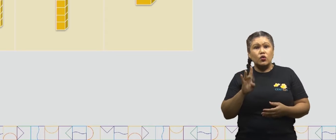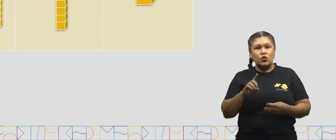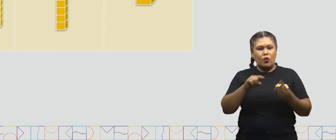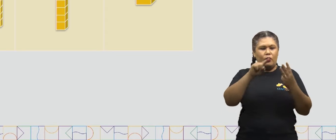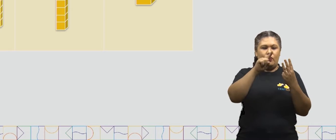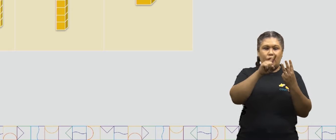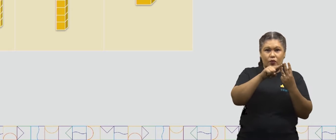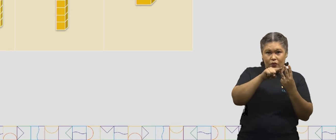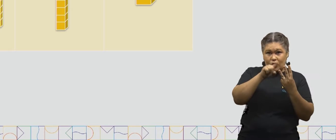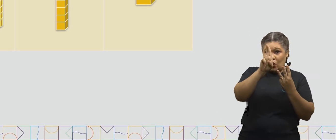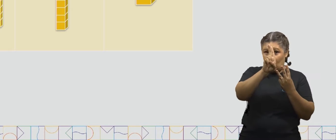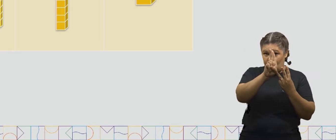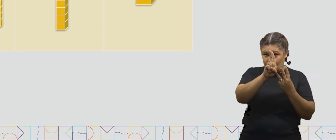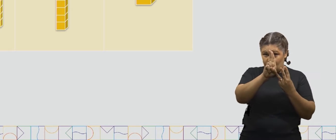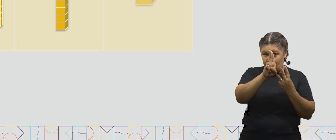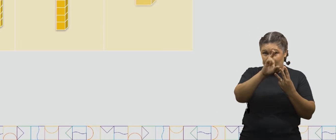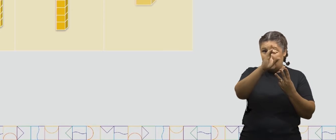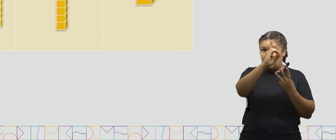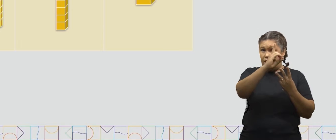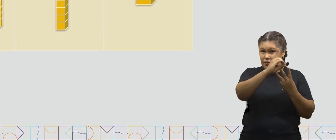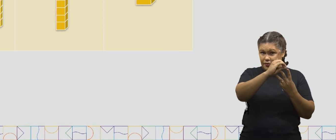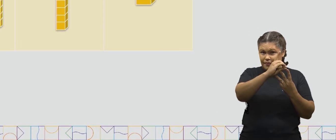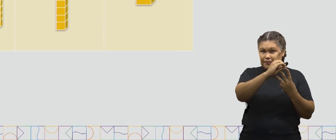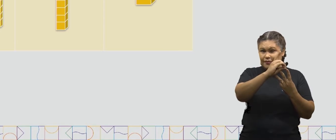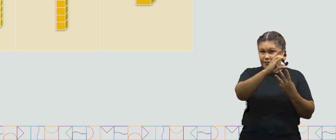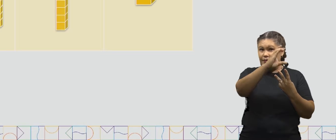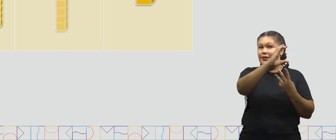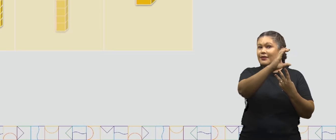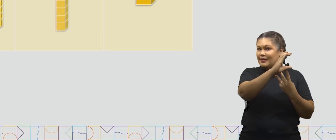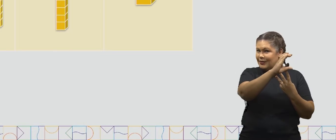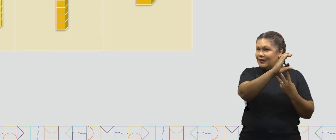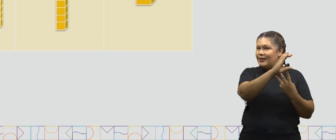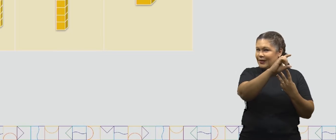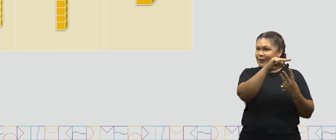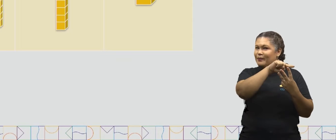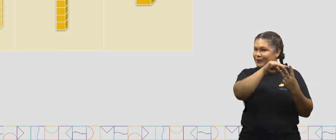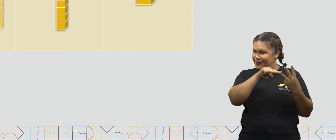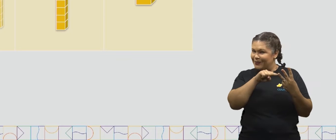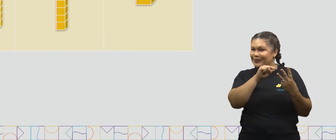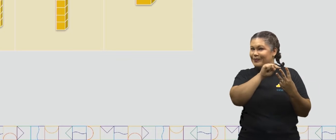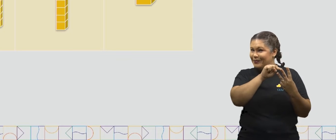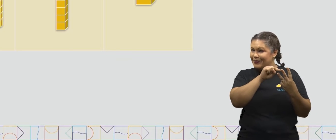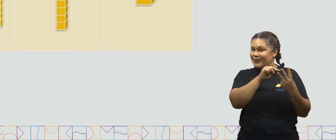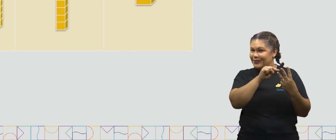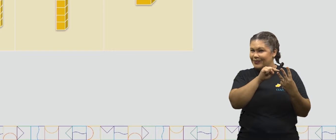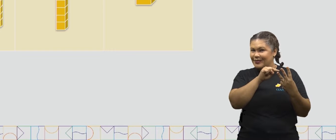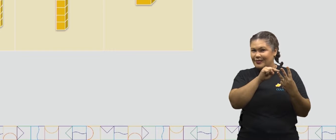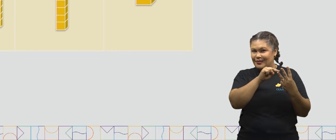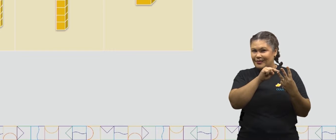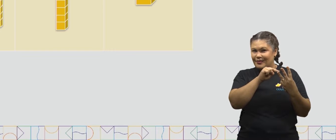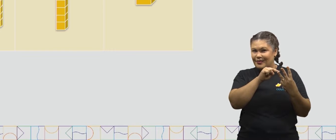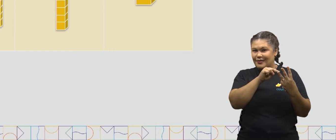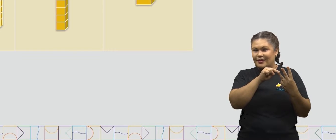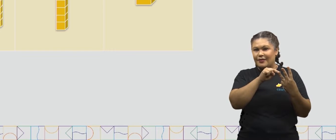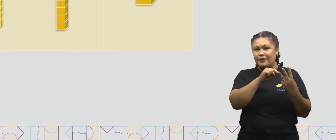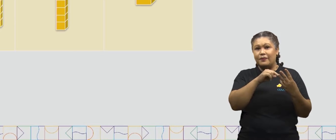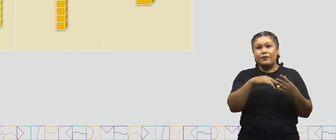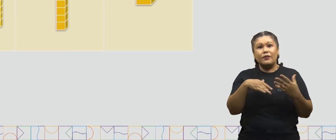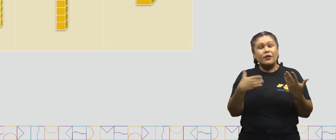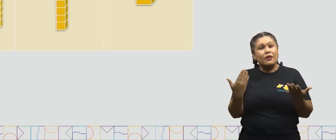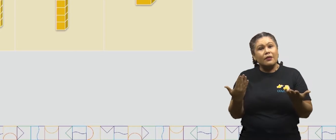ordens, que são as unidades, dezenas e